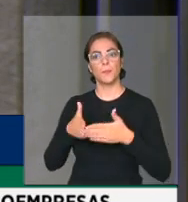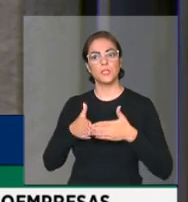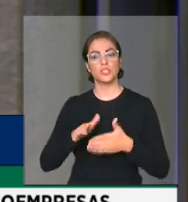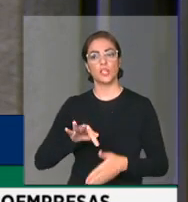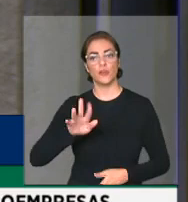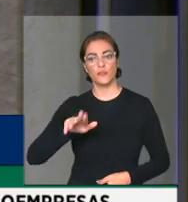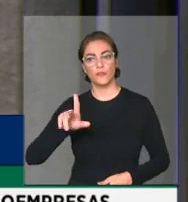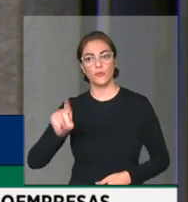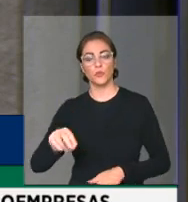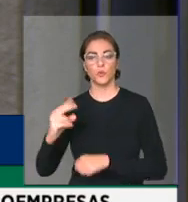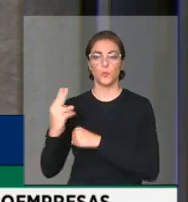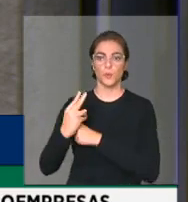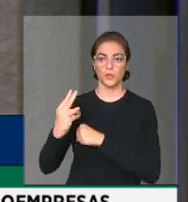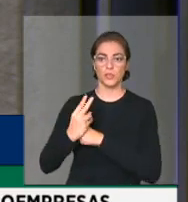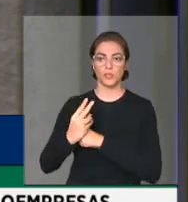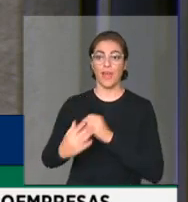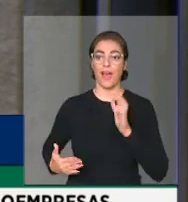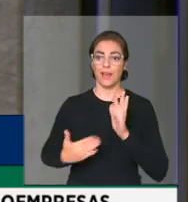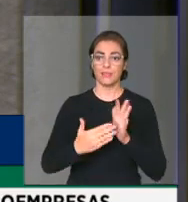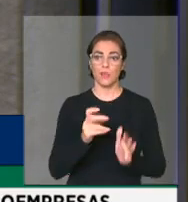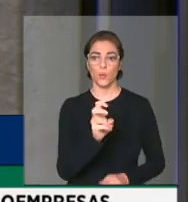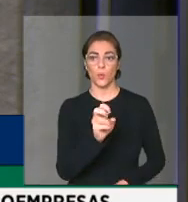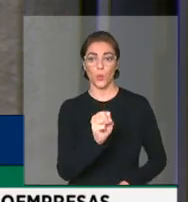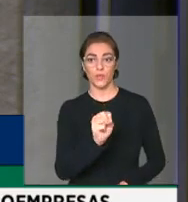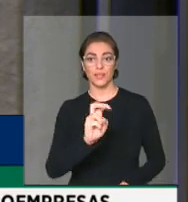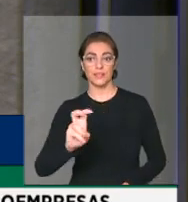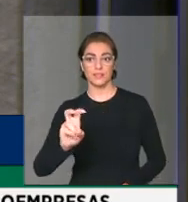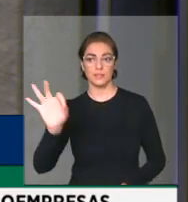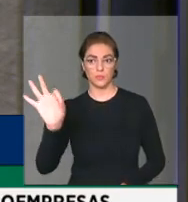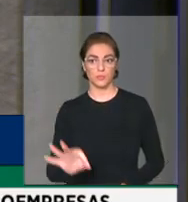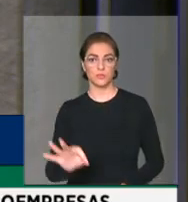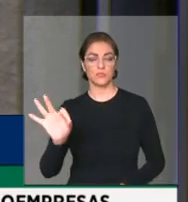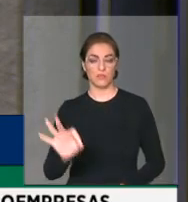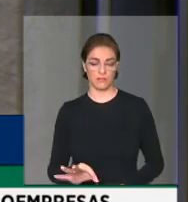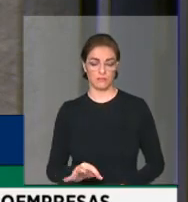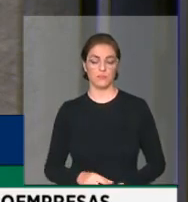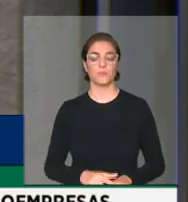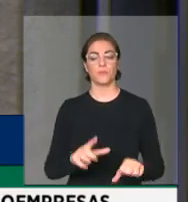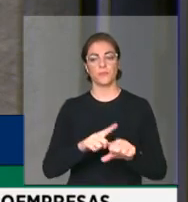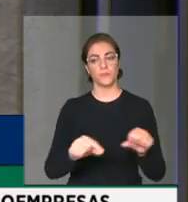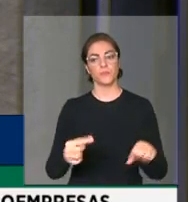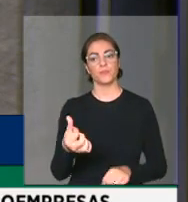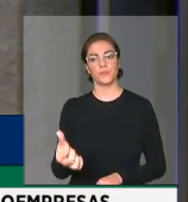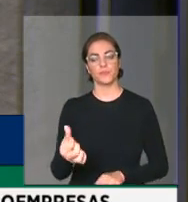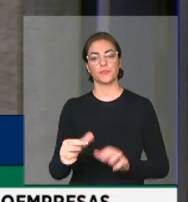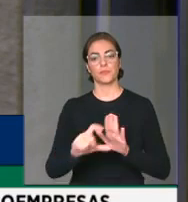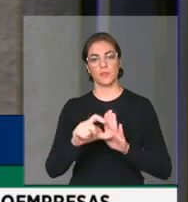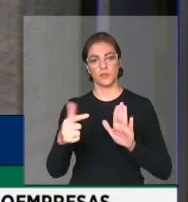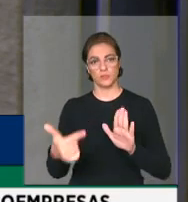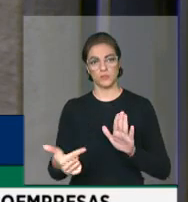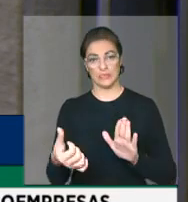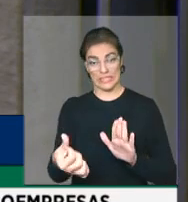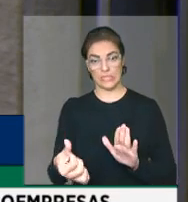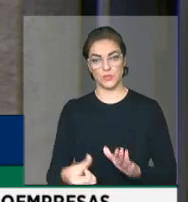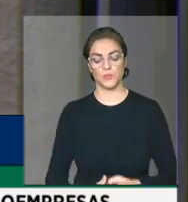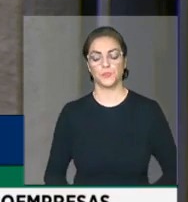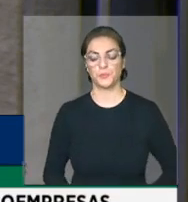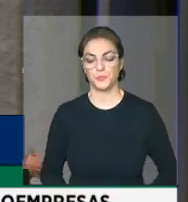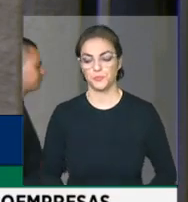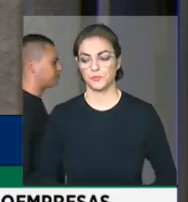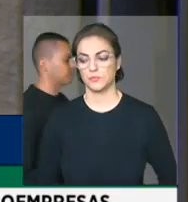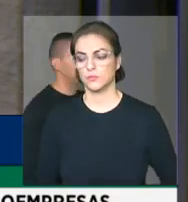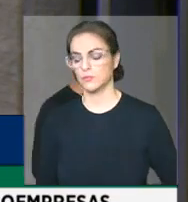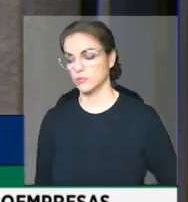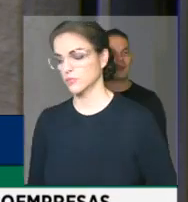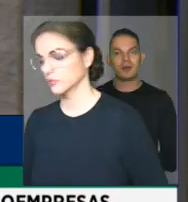do fundo, que fica limitada a 85% dessa operação. Artigo 6º, parágrafo 6º. De modo a ampliar o